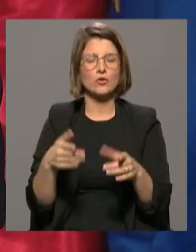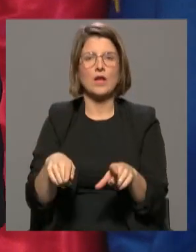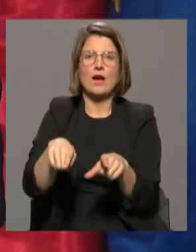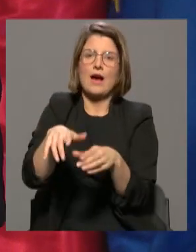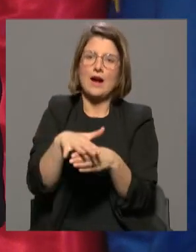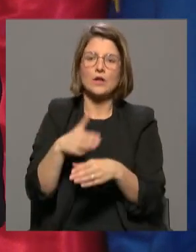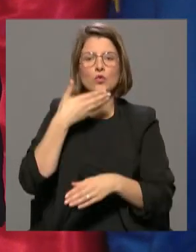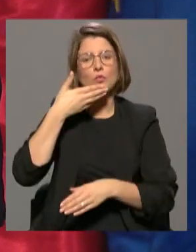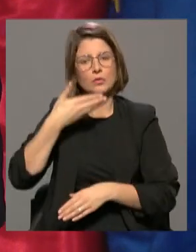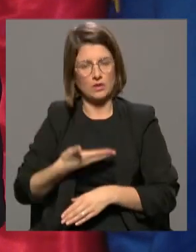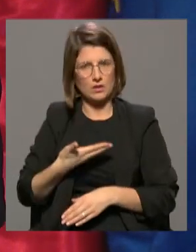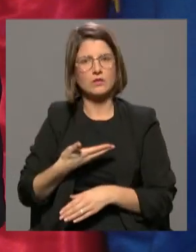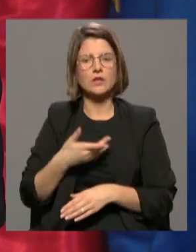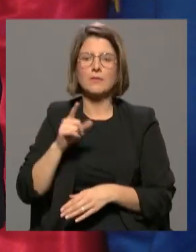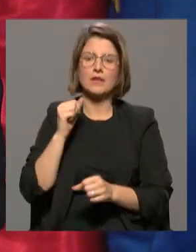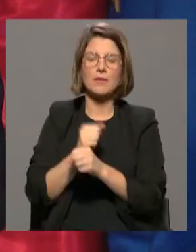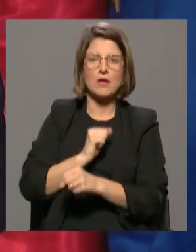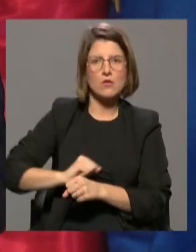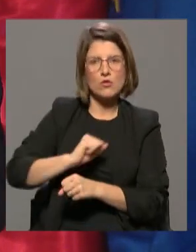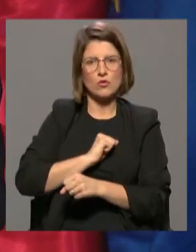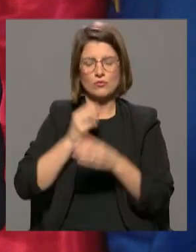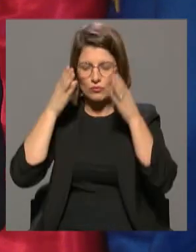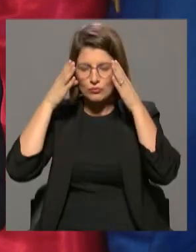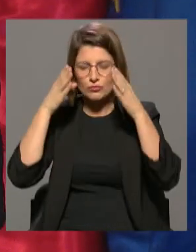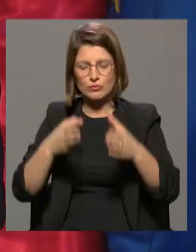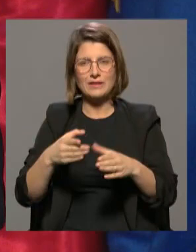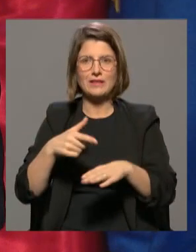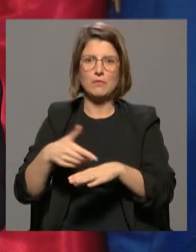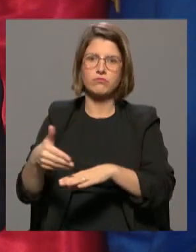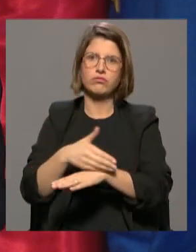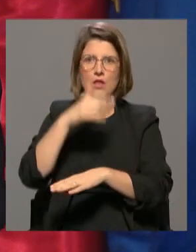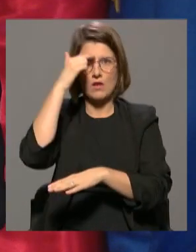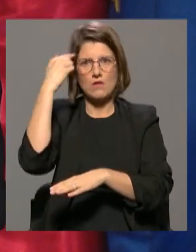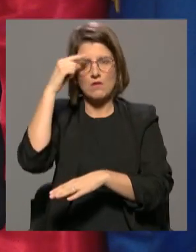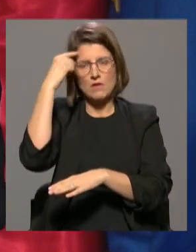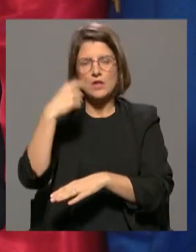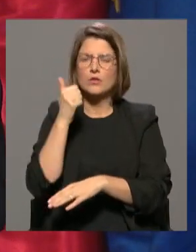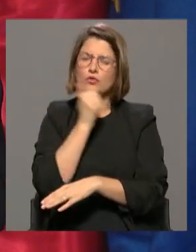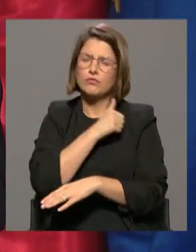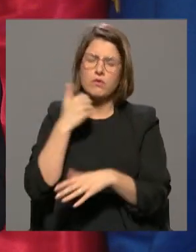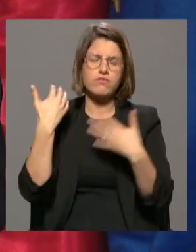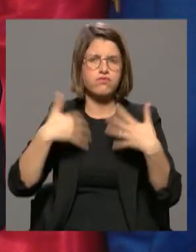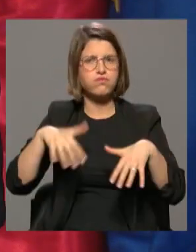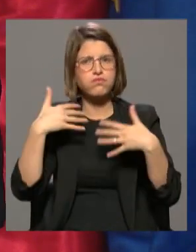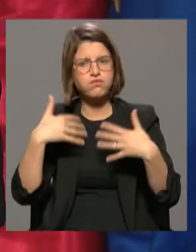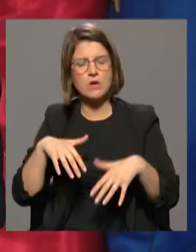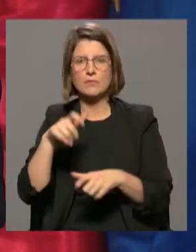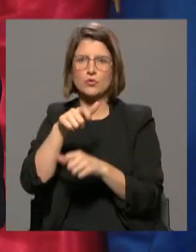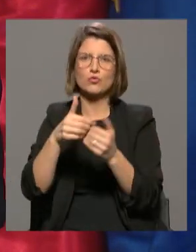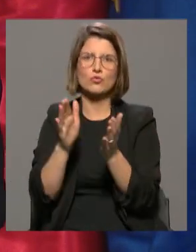e a dedicação do nosso trabalho para superar esse tempo de sacrifícios especiais e que atinge